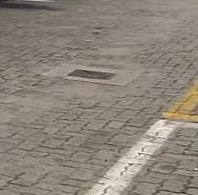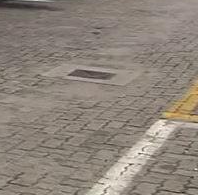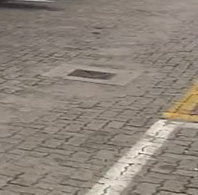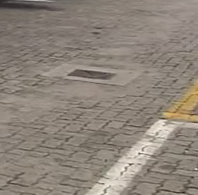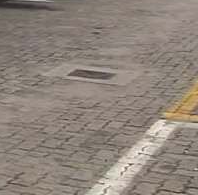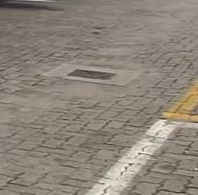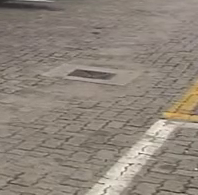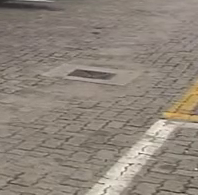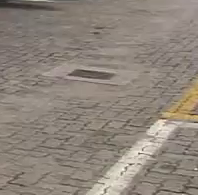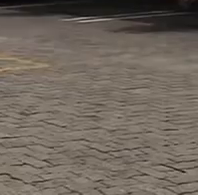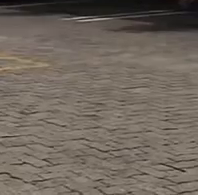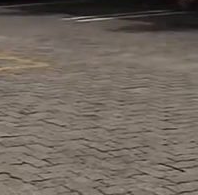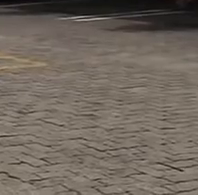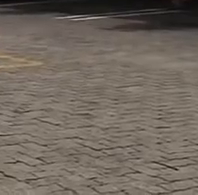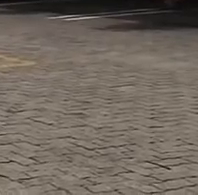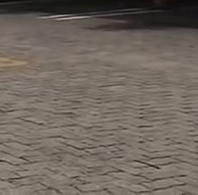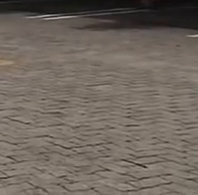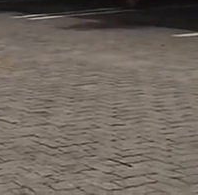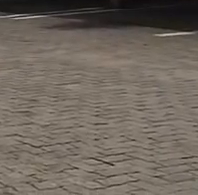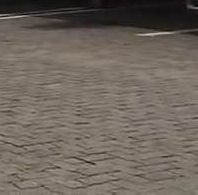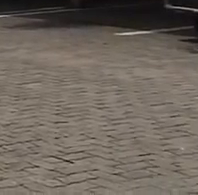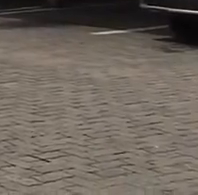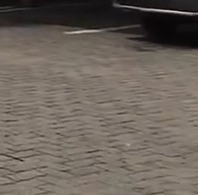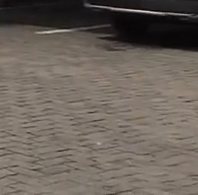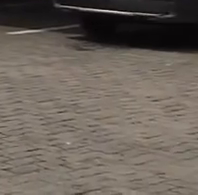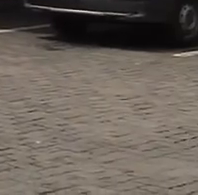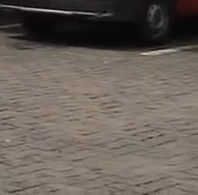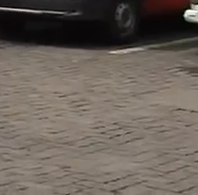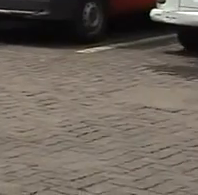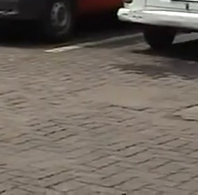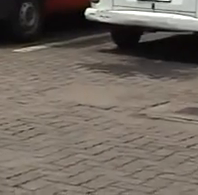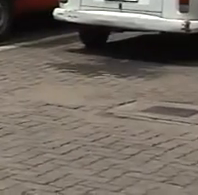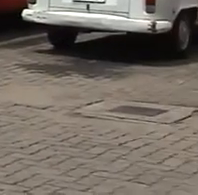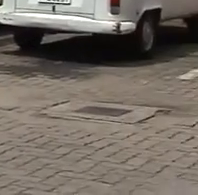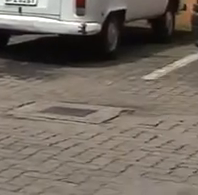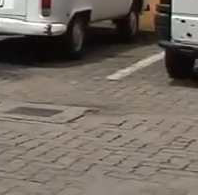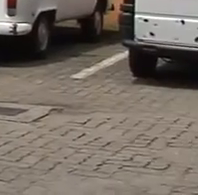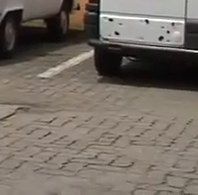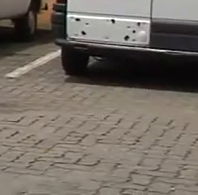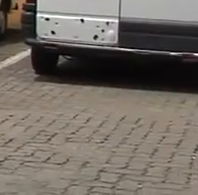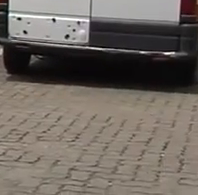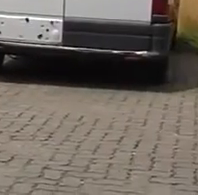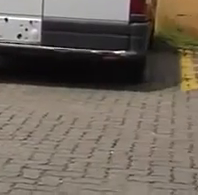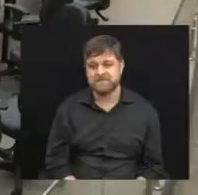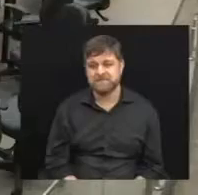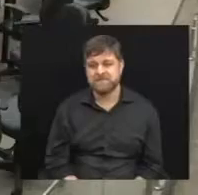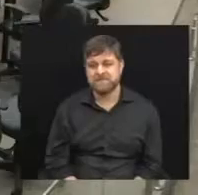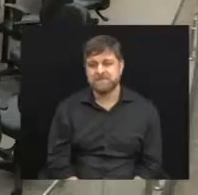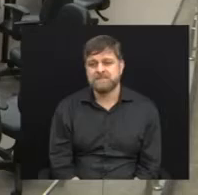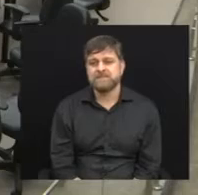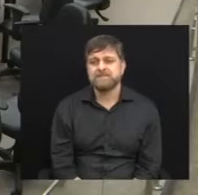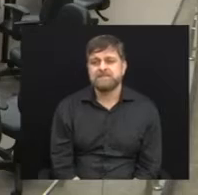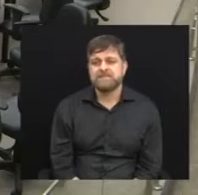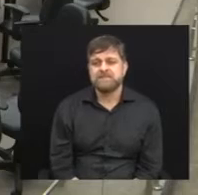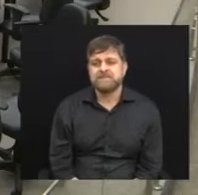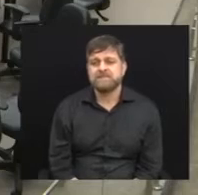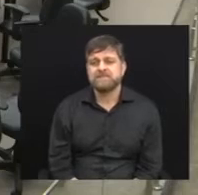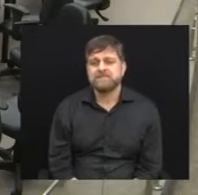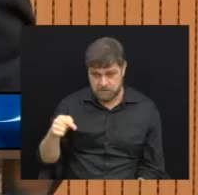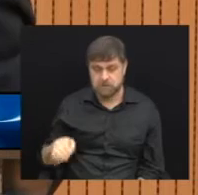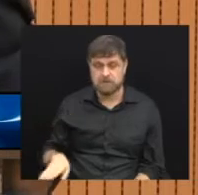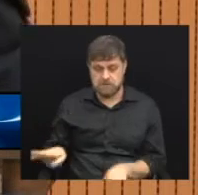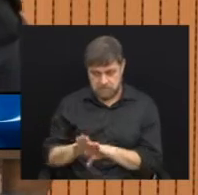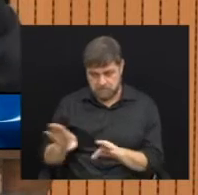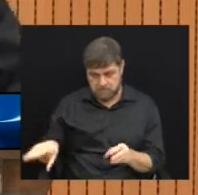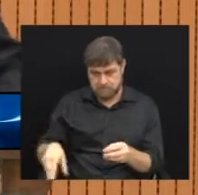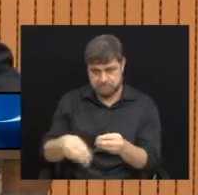parlamentares pretendem levantar o número de ambulâncias e se o atendimento é eficaz no município. A comissão terá 3